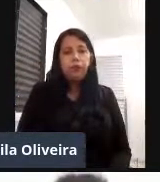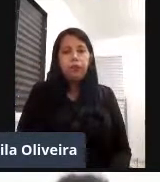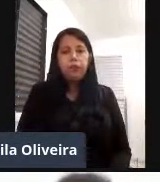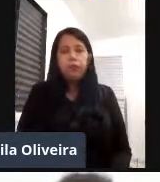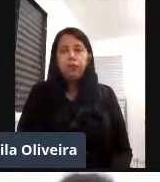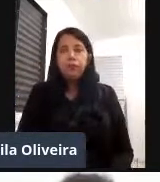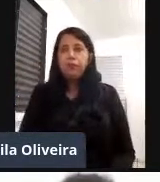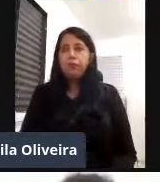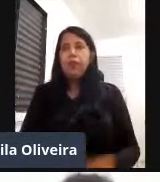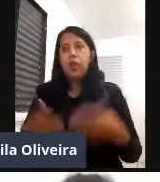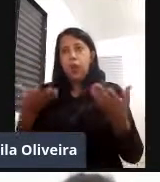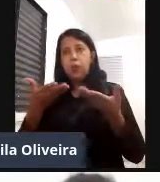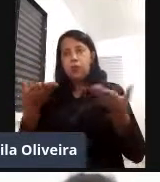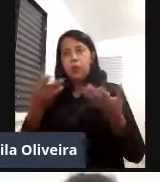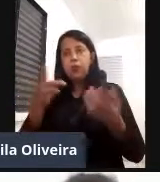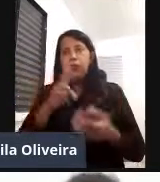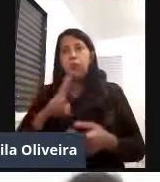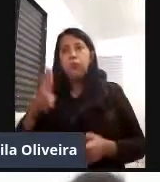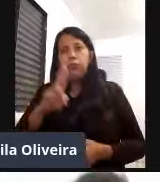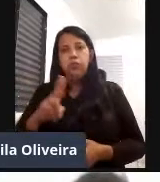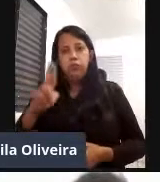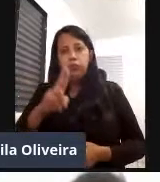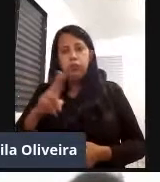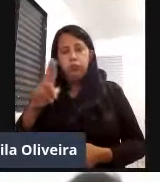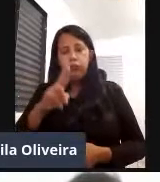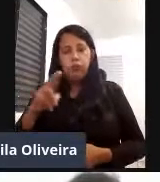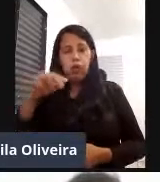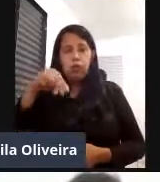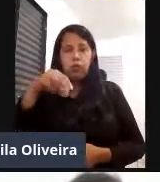a expressão NOT.